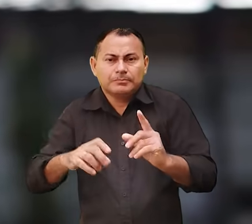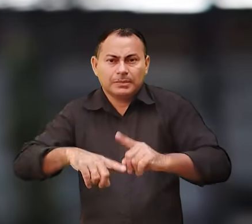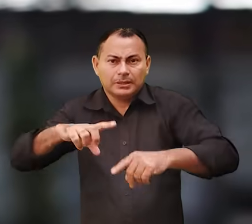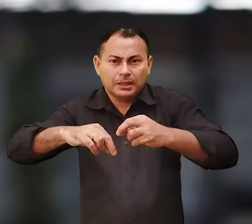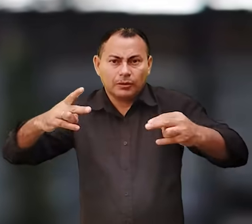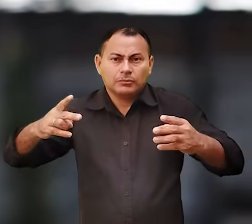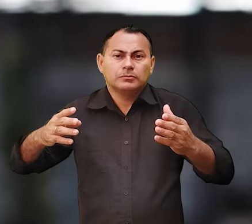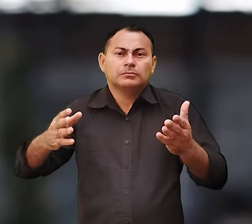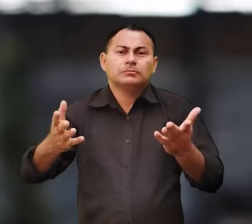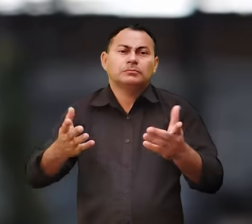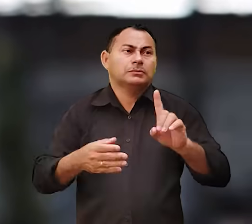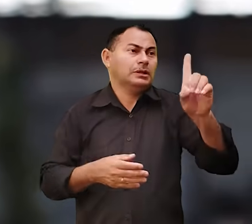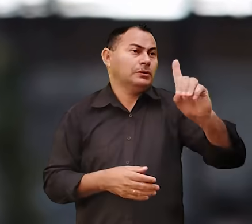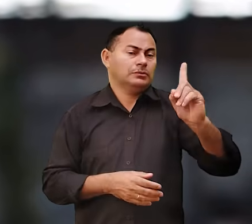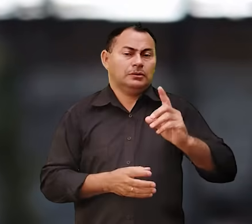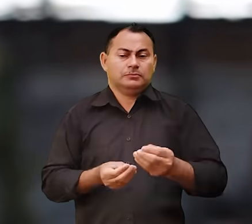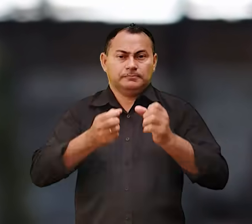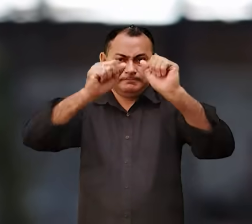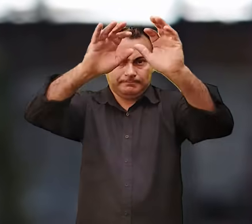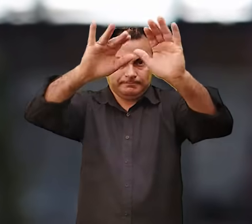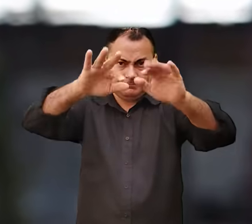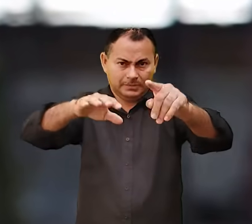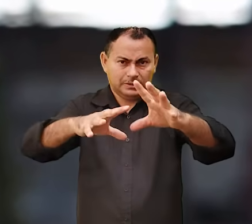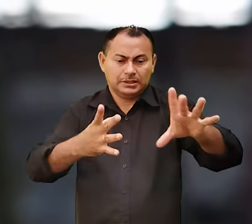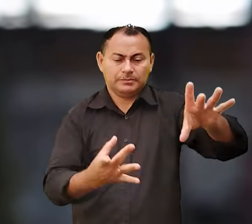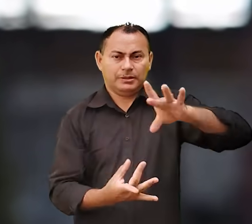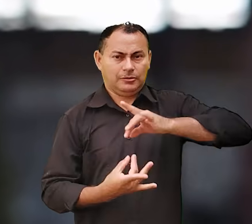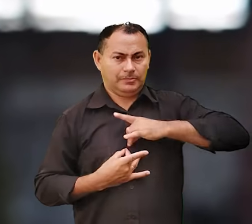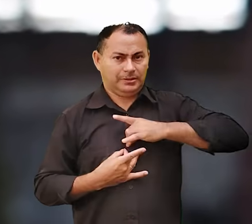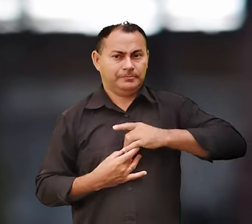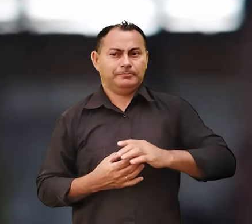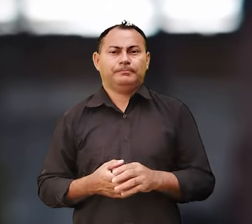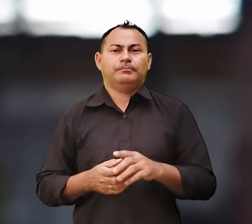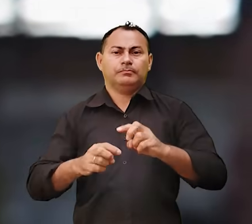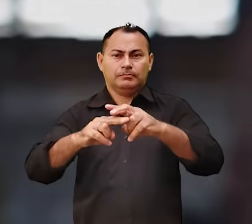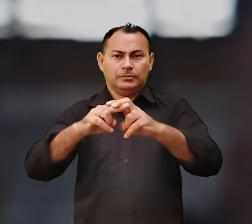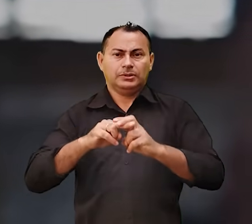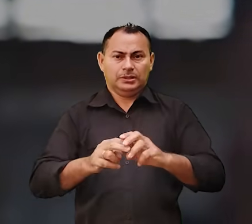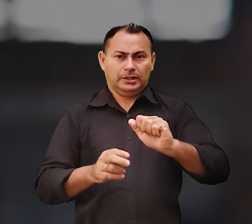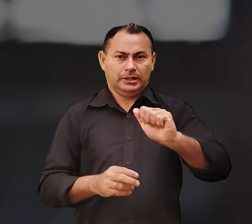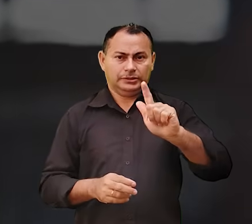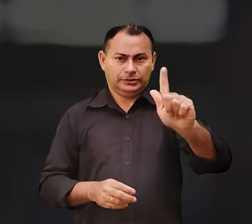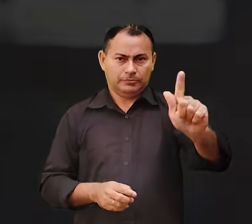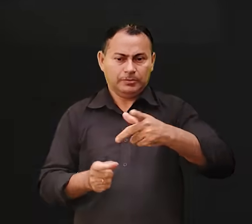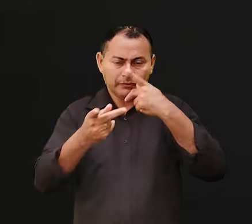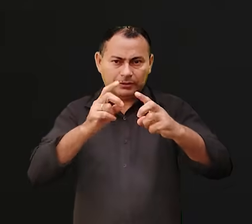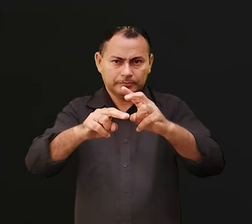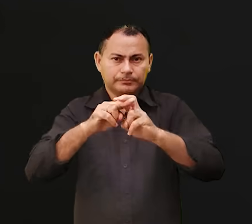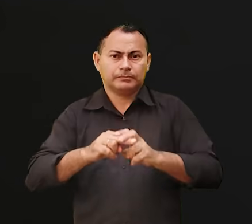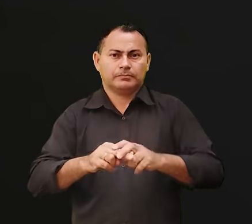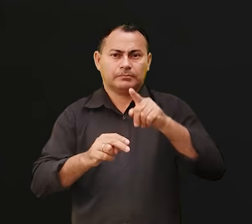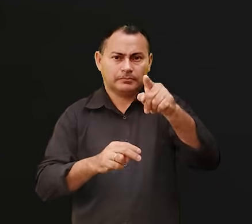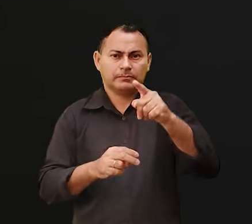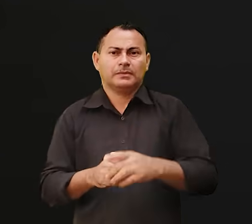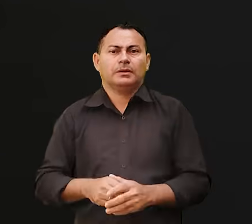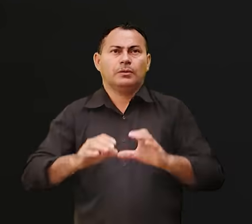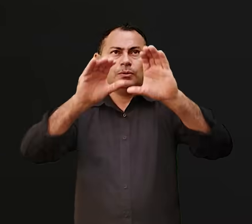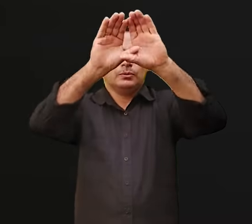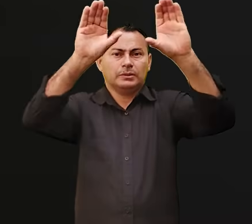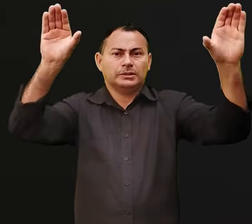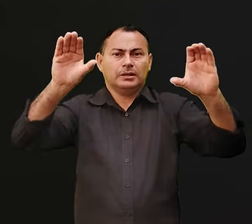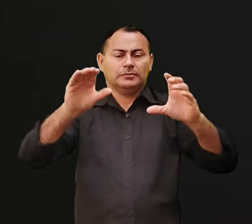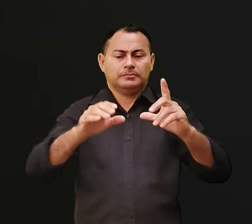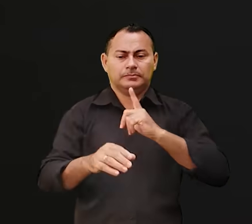nas coisas materiais, Deus não vai abençoar você espiritualmente. Foi por isso que Ageu disse, por causa de vocês,